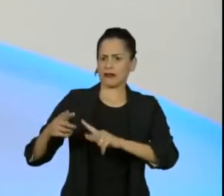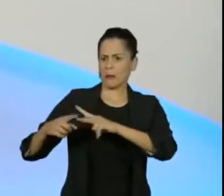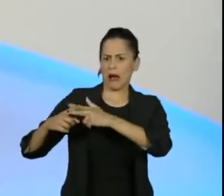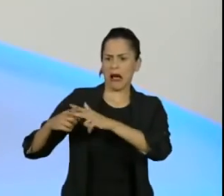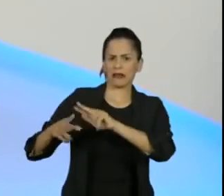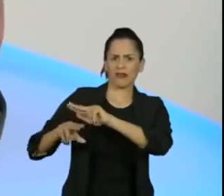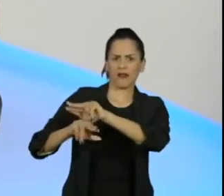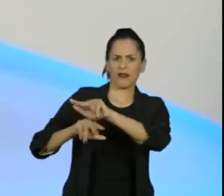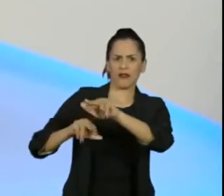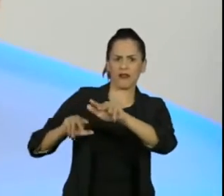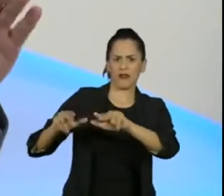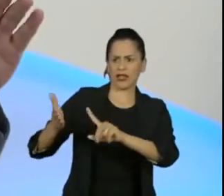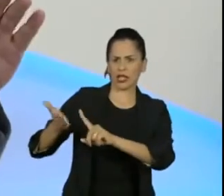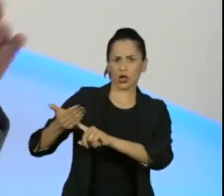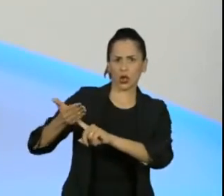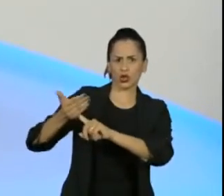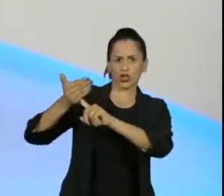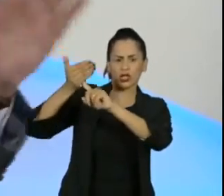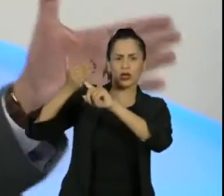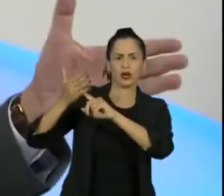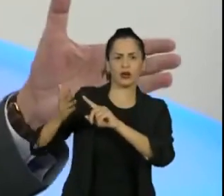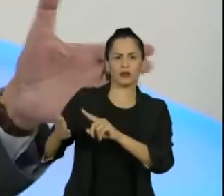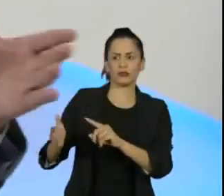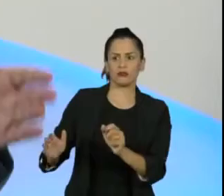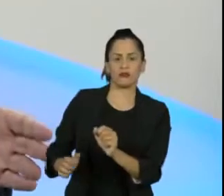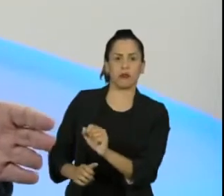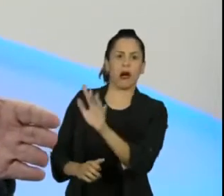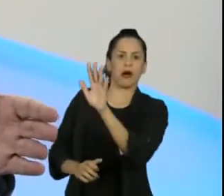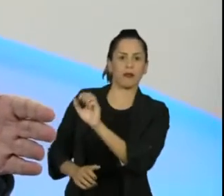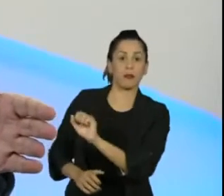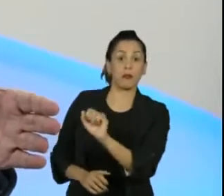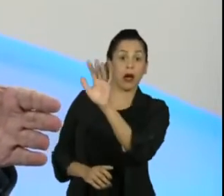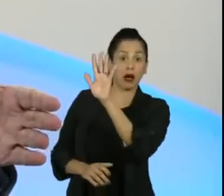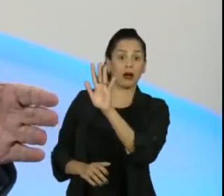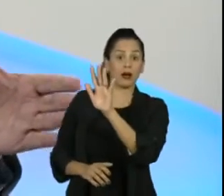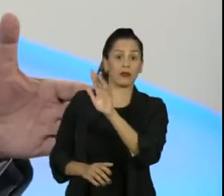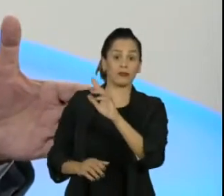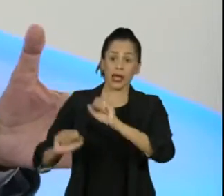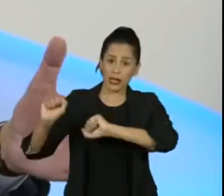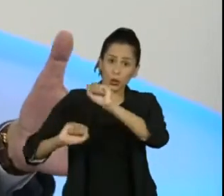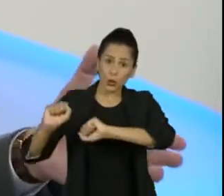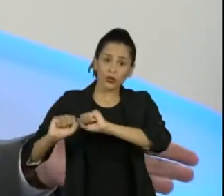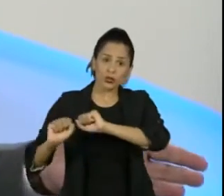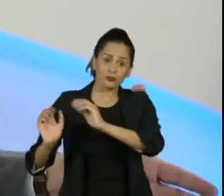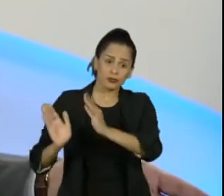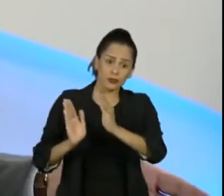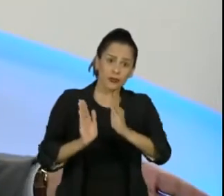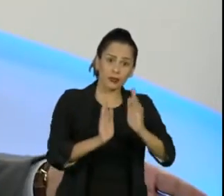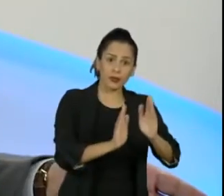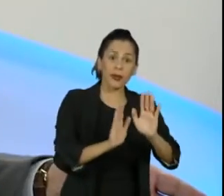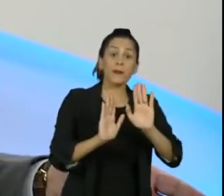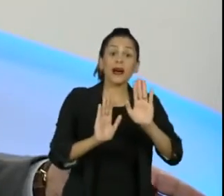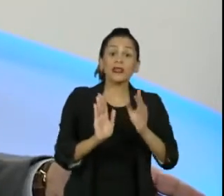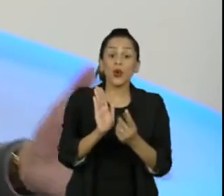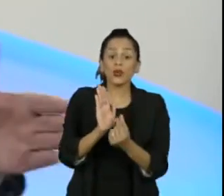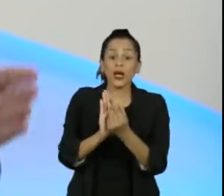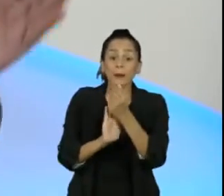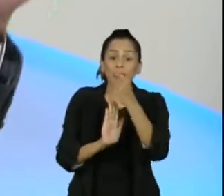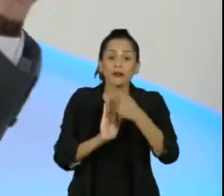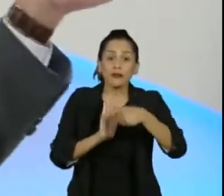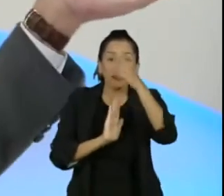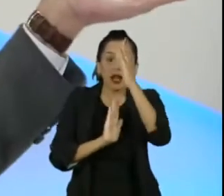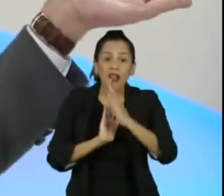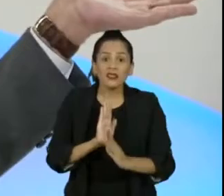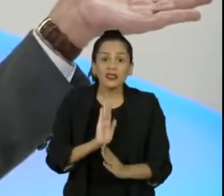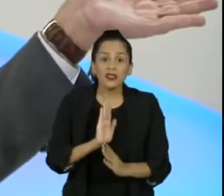única indústria do mundo que cada dia está mais cara. E o orçamento do Brasil anda a passo de tartaruga. Já visto